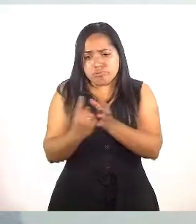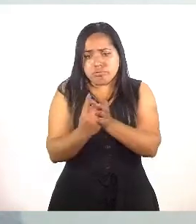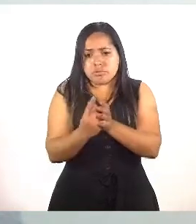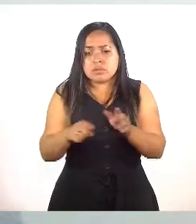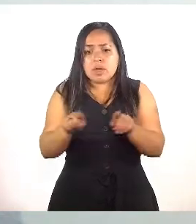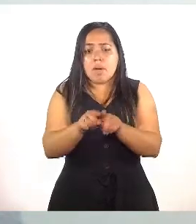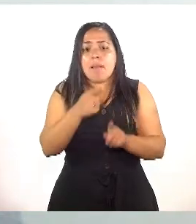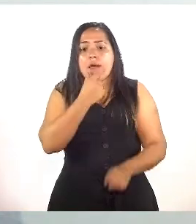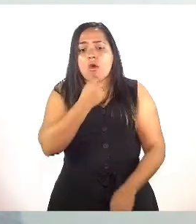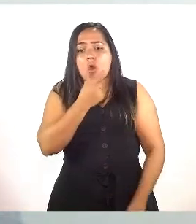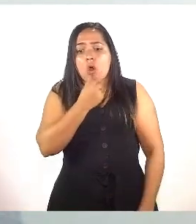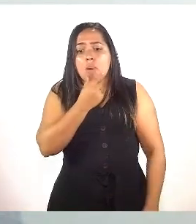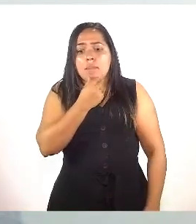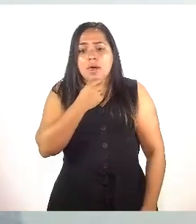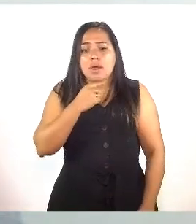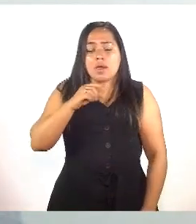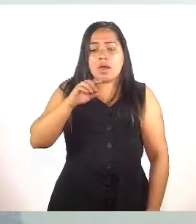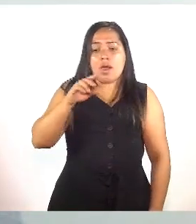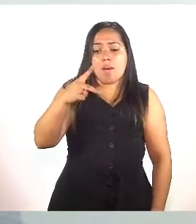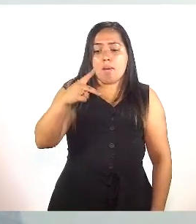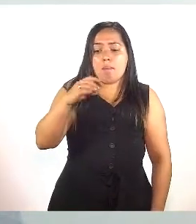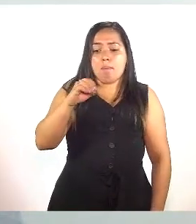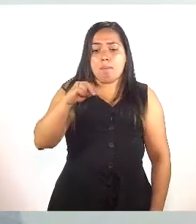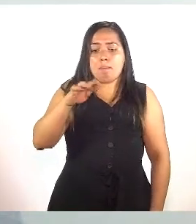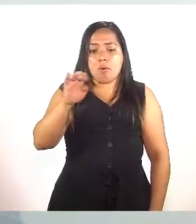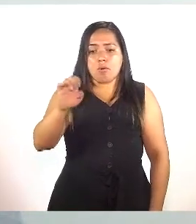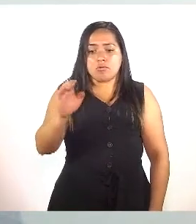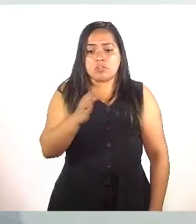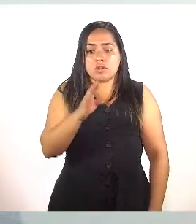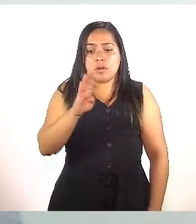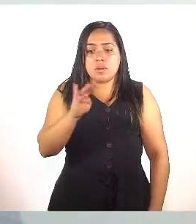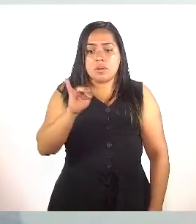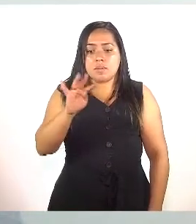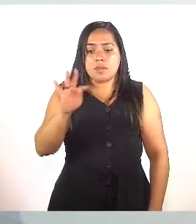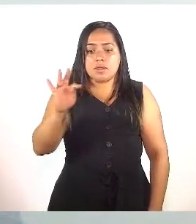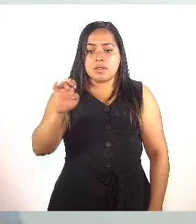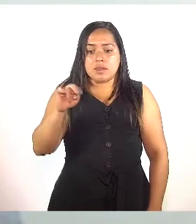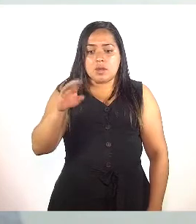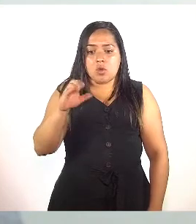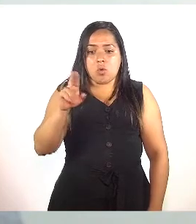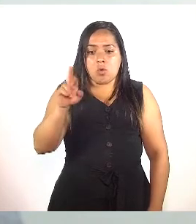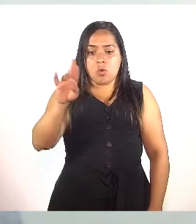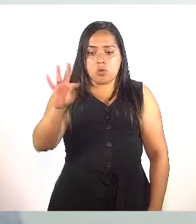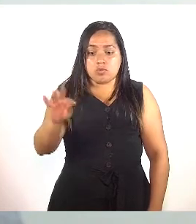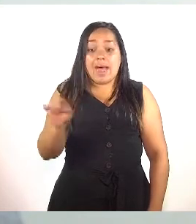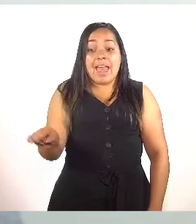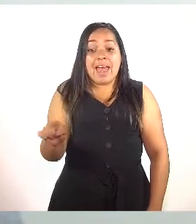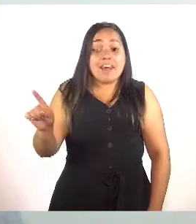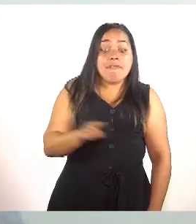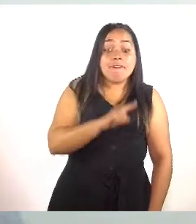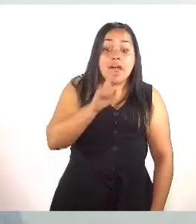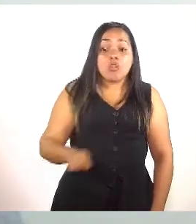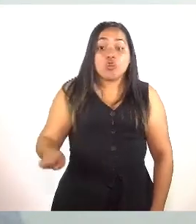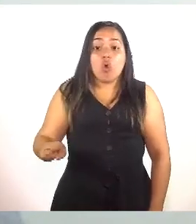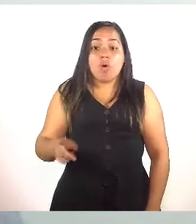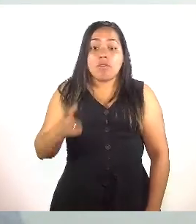deputado Conte Bittencourt. O ex-governador afastado vetou o vício